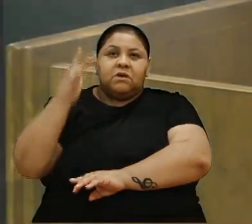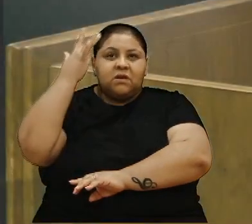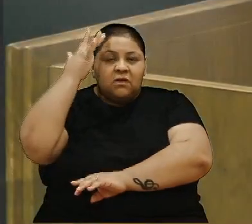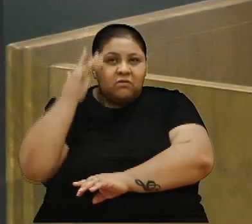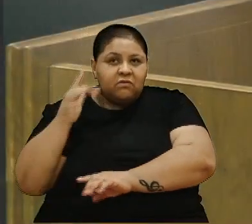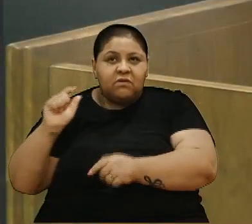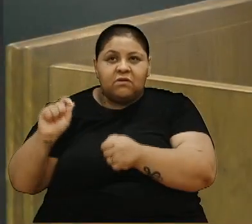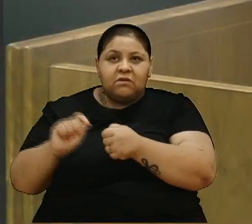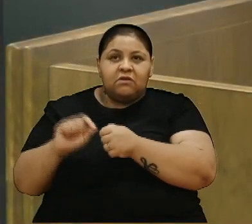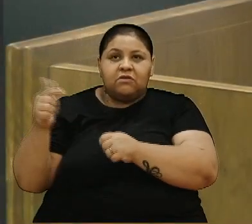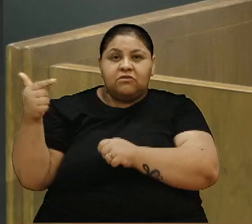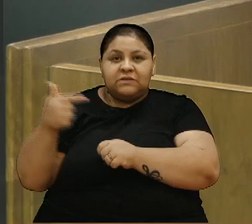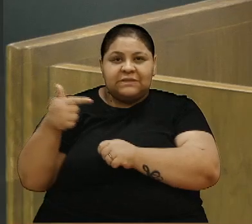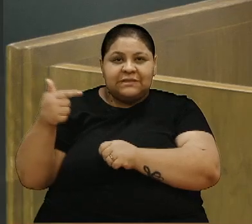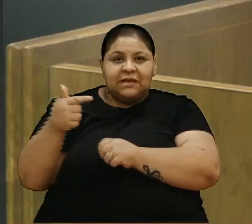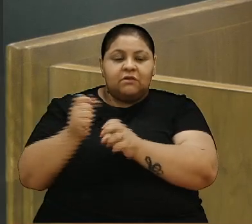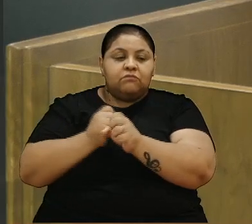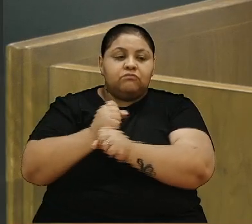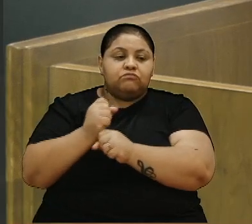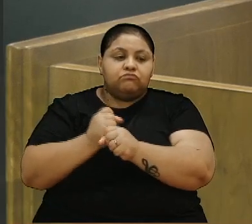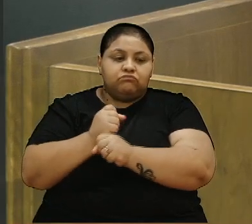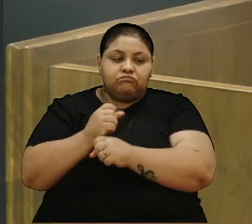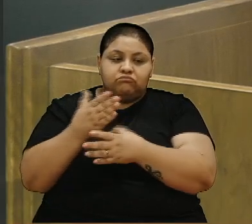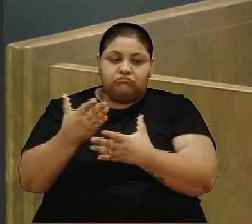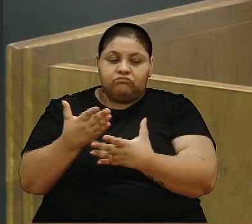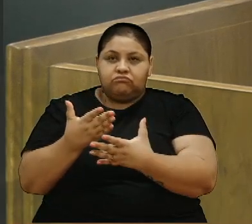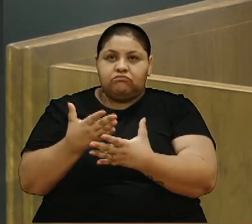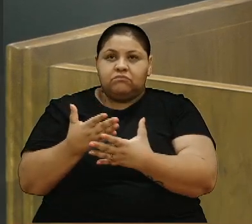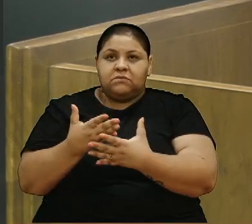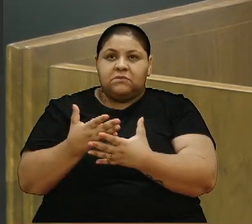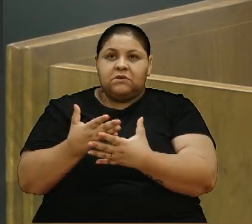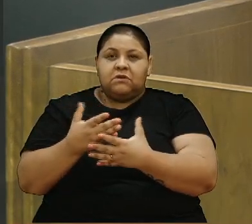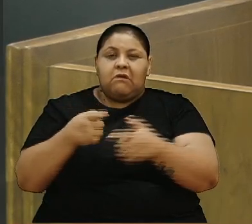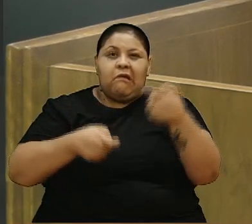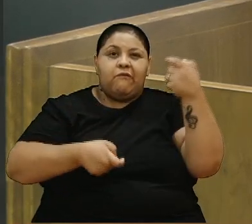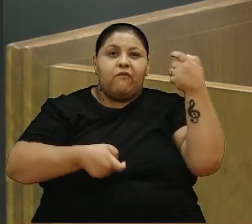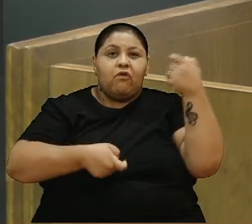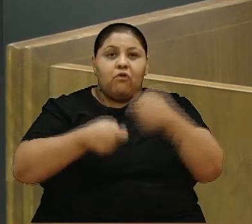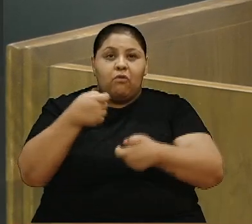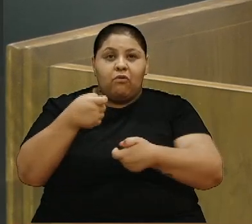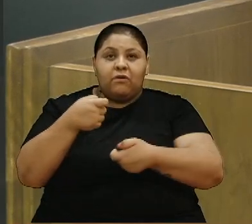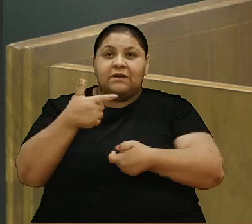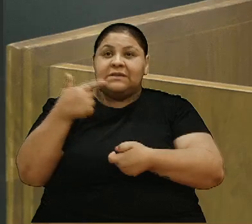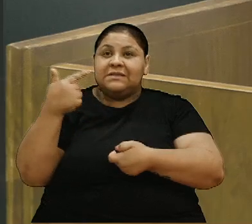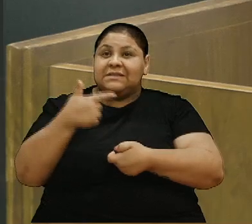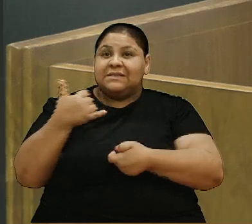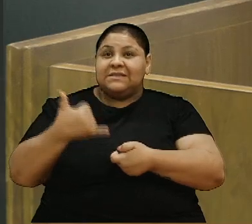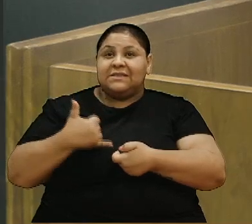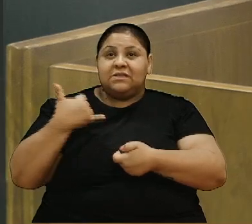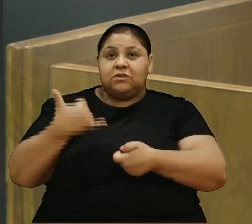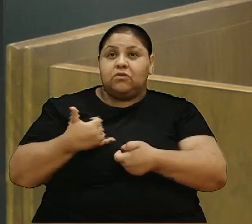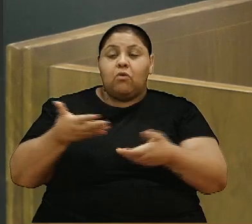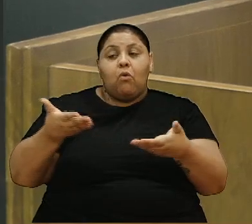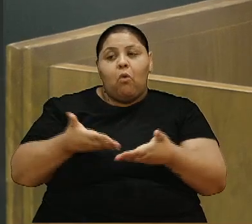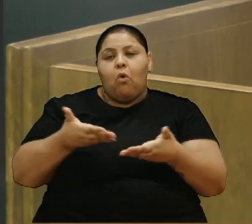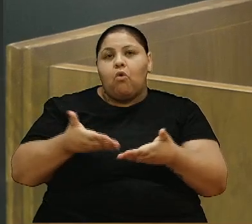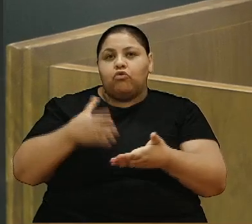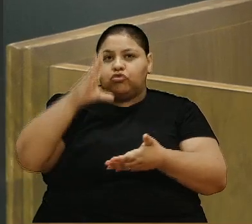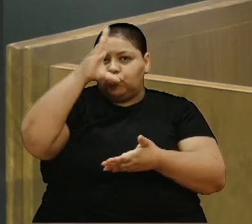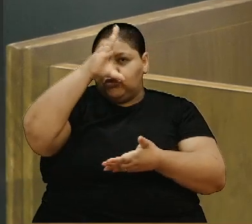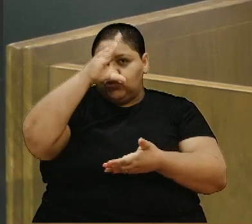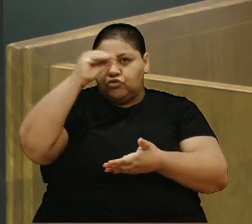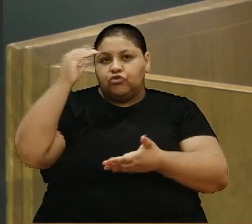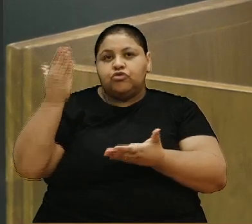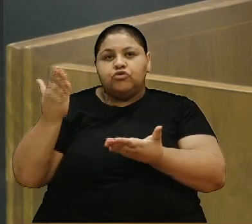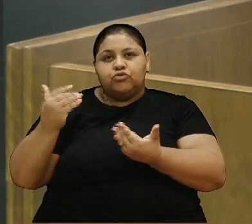está fazendo 7 anos. Ela foi estuprada, uma menina de 7 anos, seria uma adolescente hoje, né? Uma